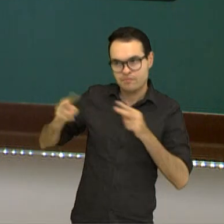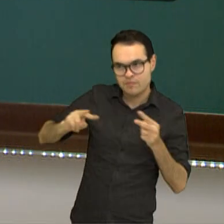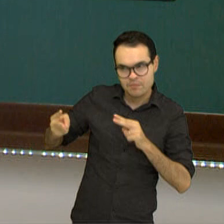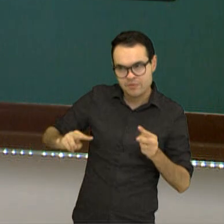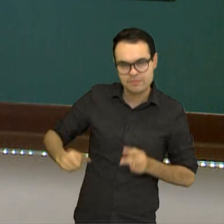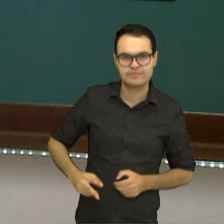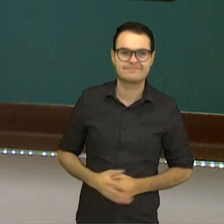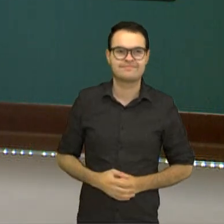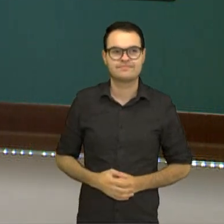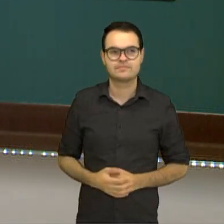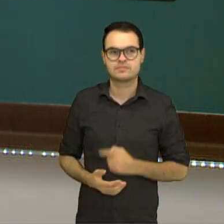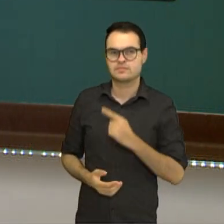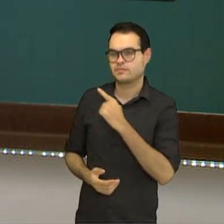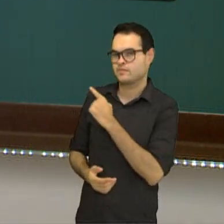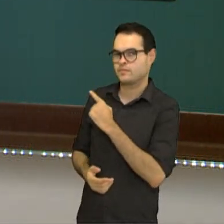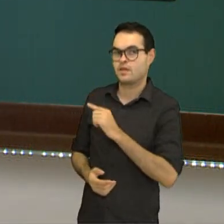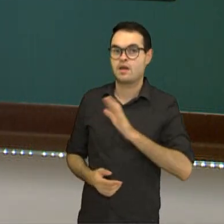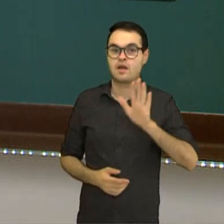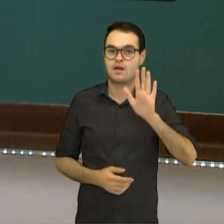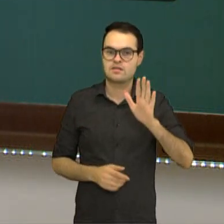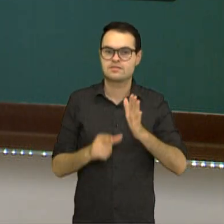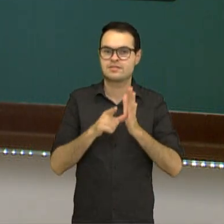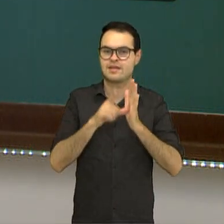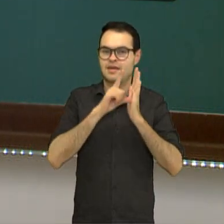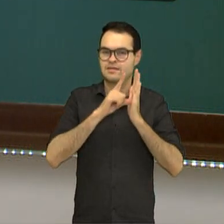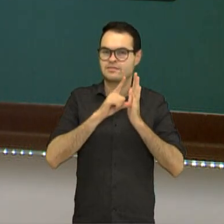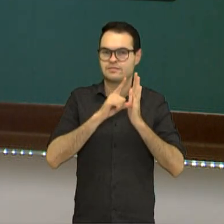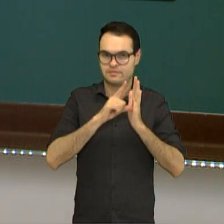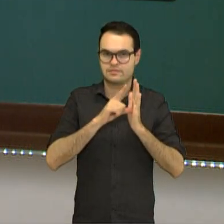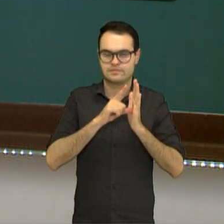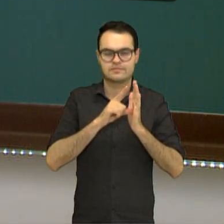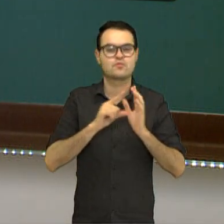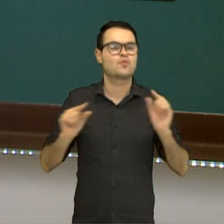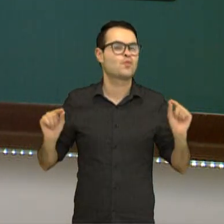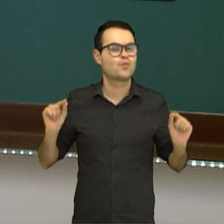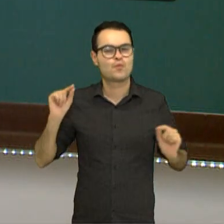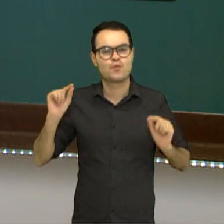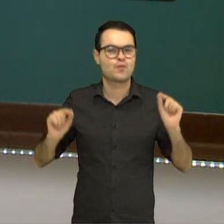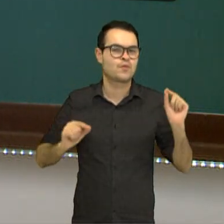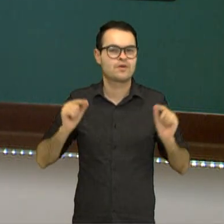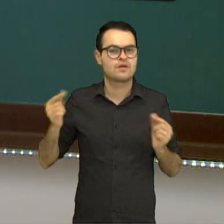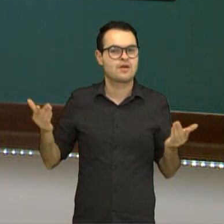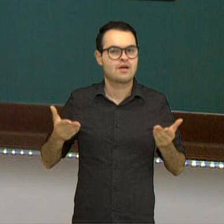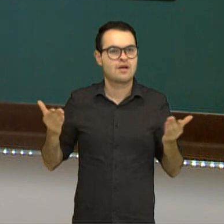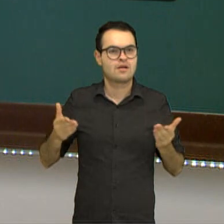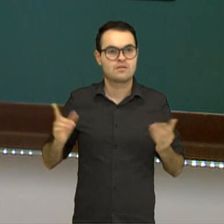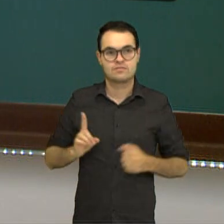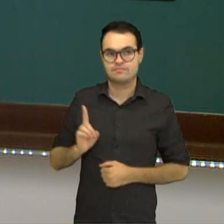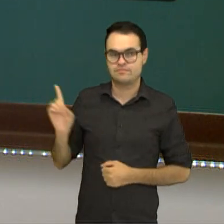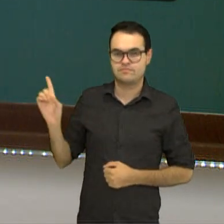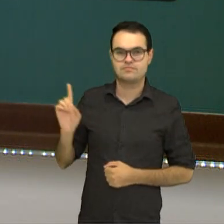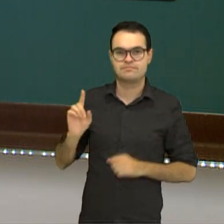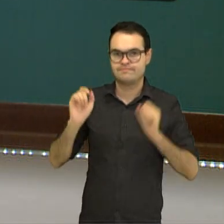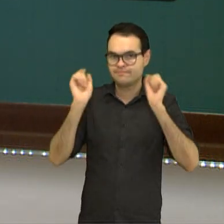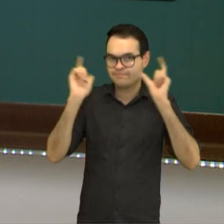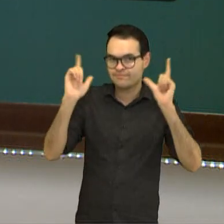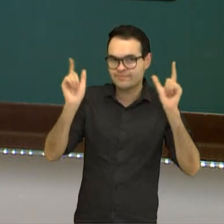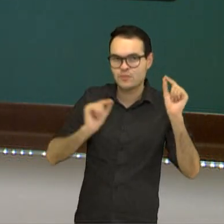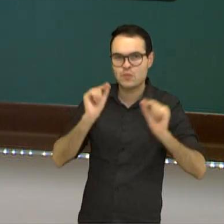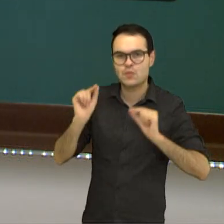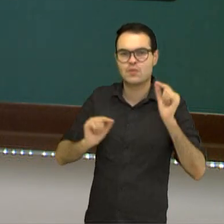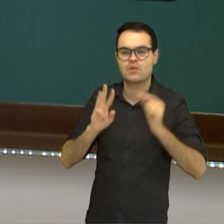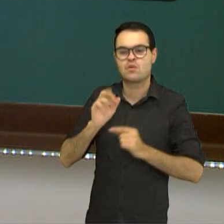ok? Vamos lá. Só que antes de mais nada, gente, vamos fazer um warm-up, né? Primeiro